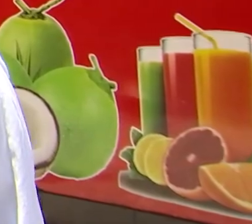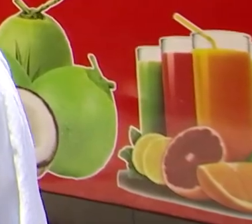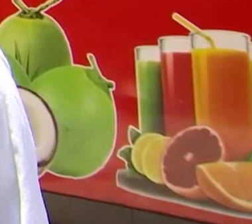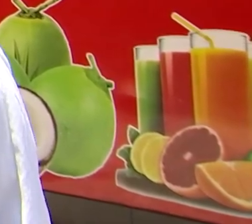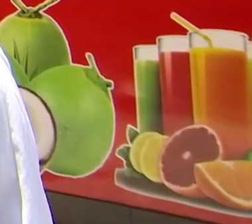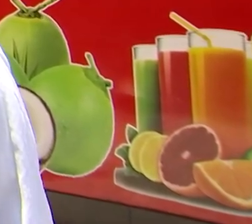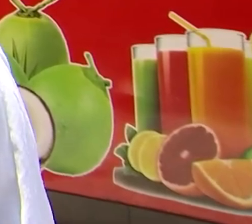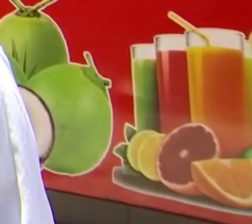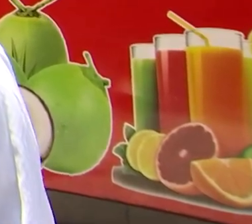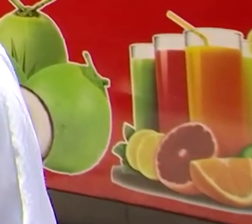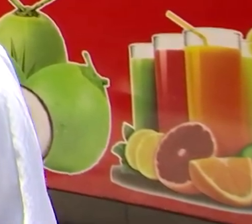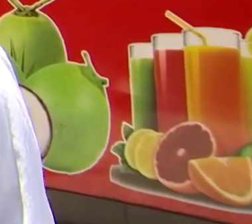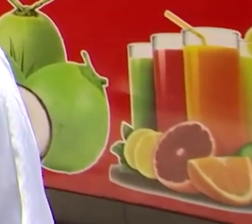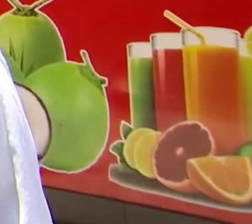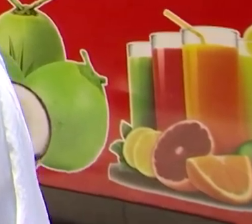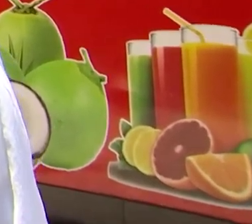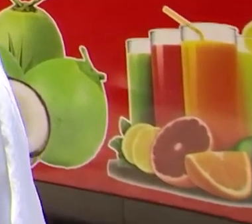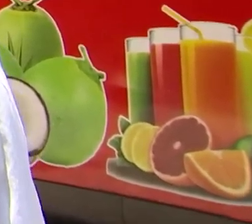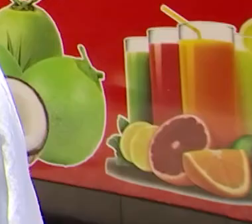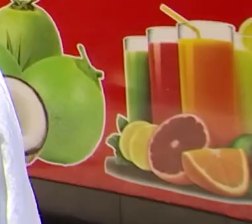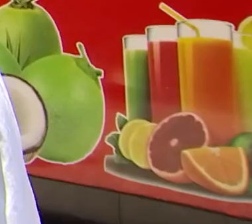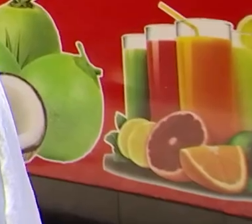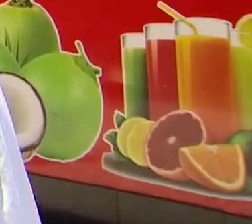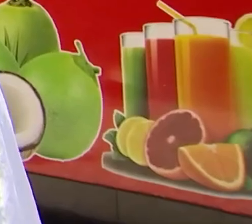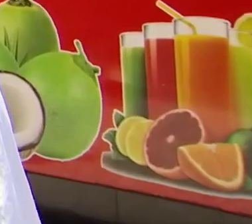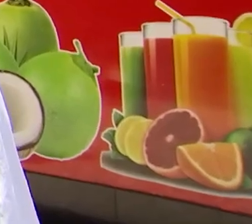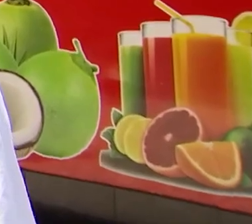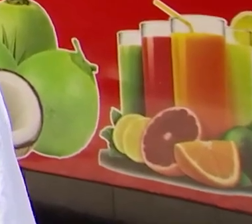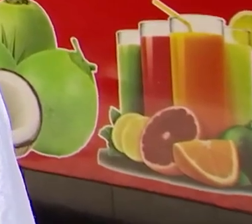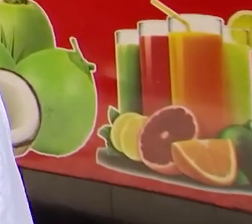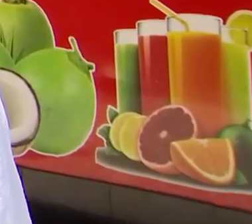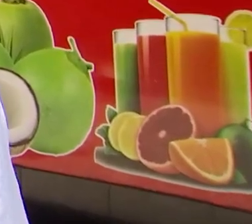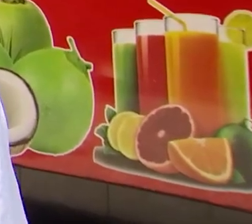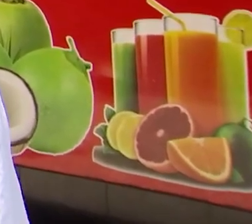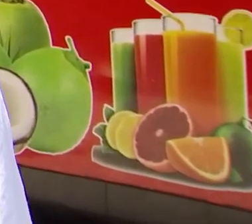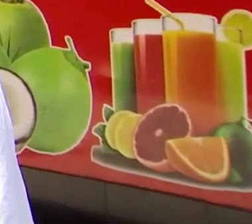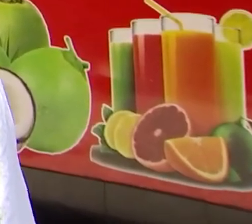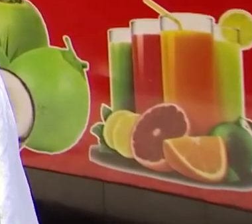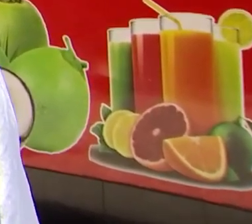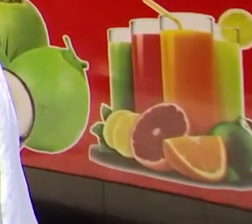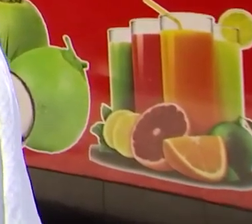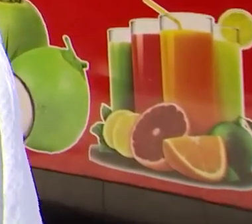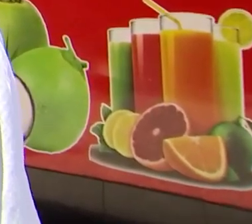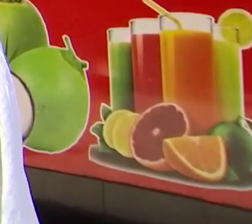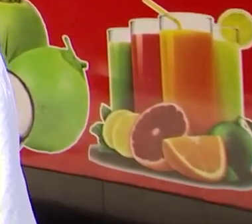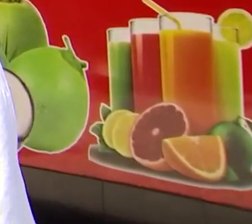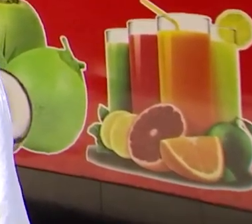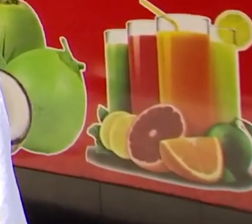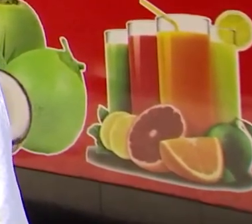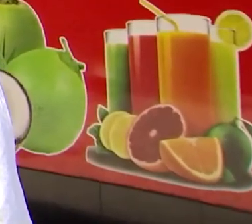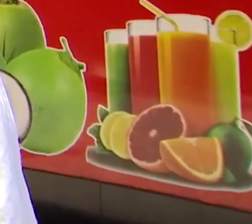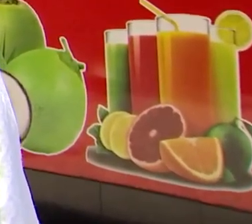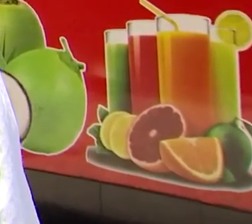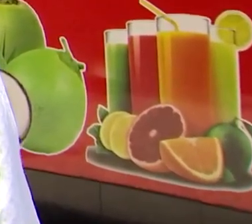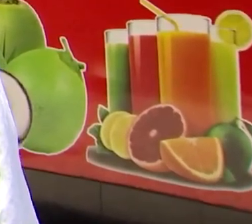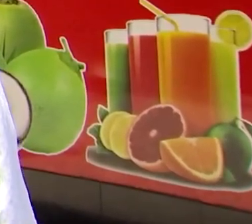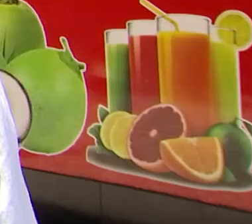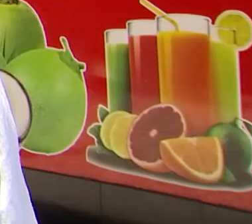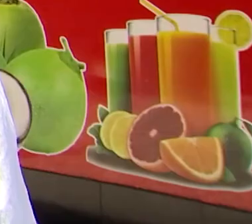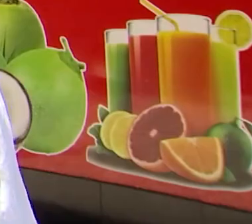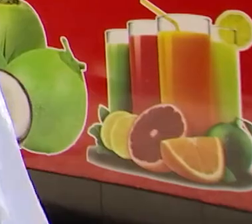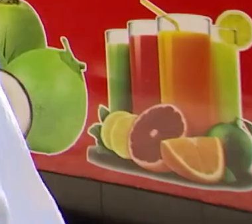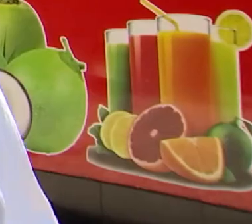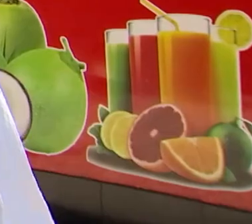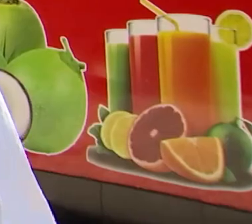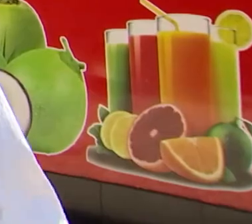Paraíba, e eu sempre fui muito distante dessa terra num tempo, e aí eu comecei a reconhecer ela. E aí eu